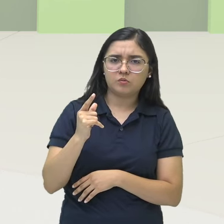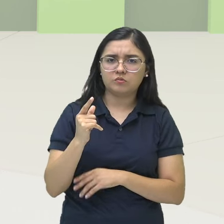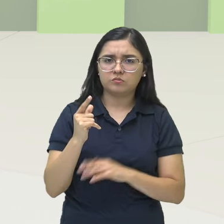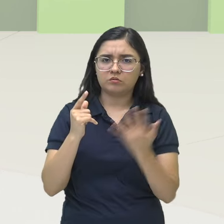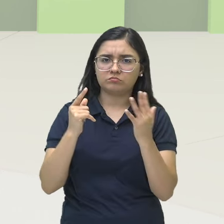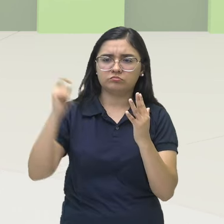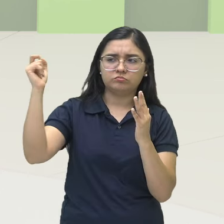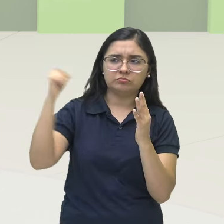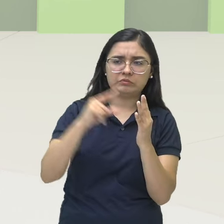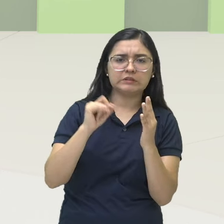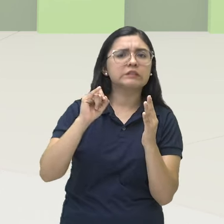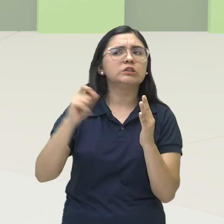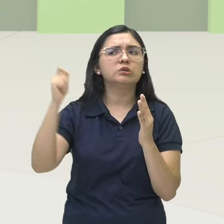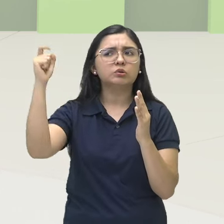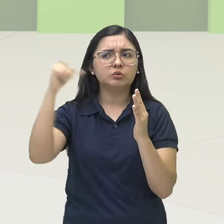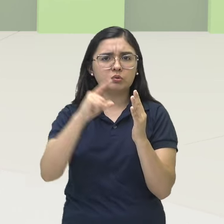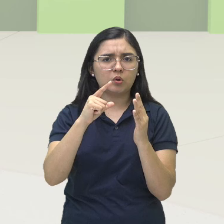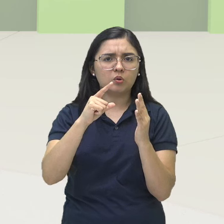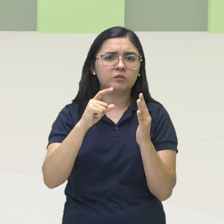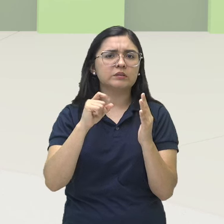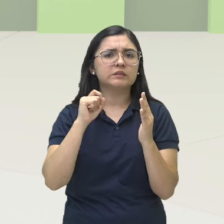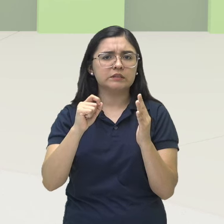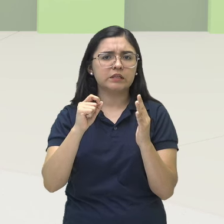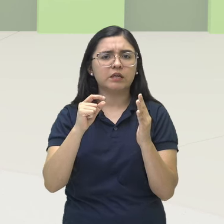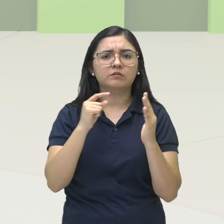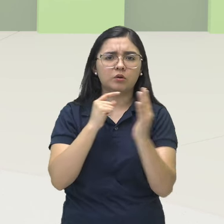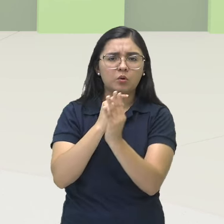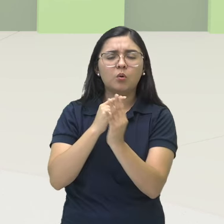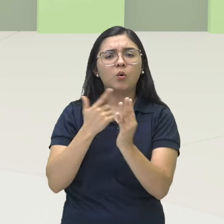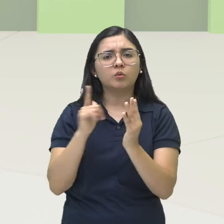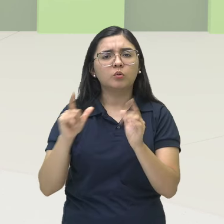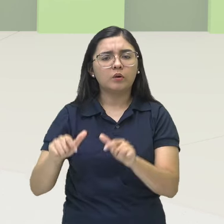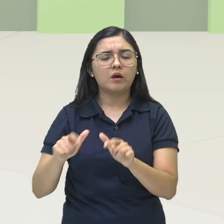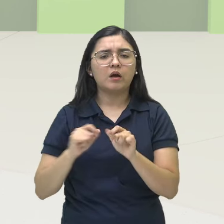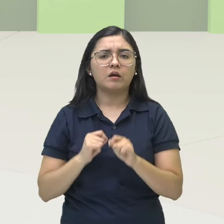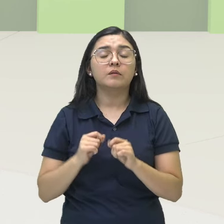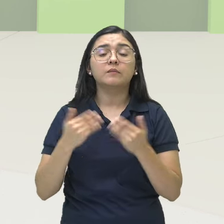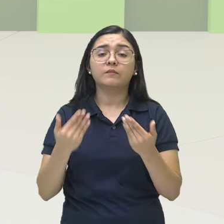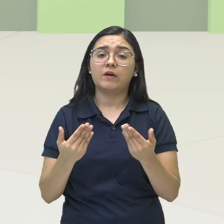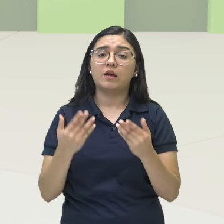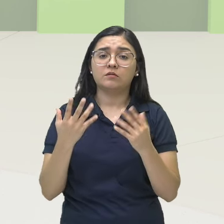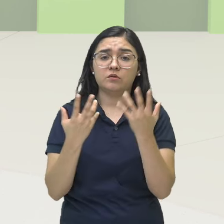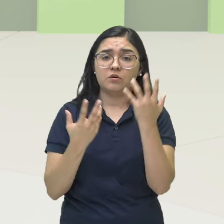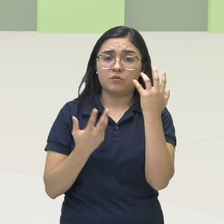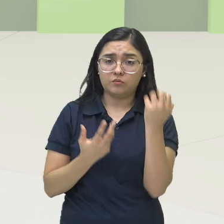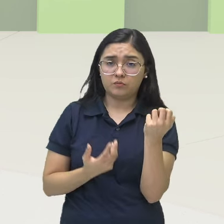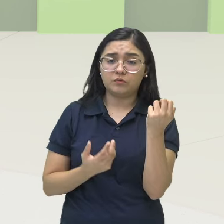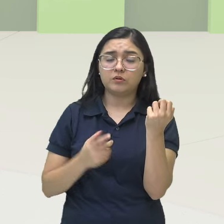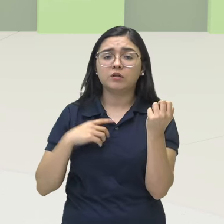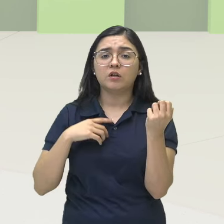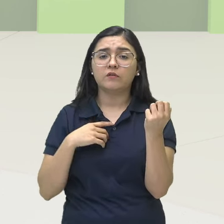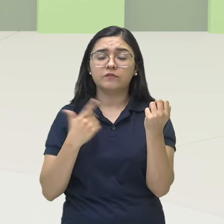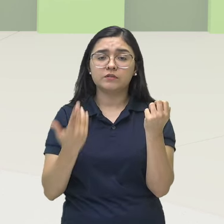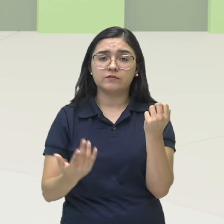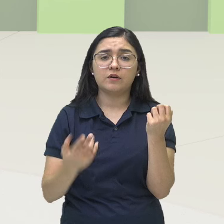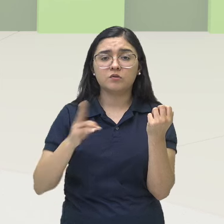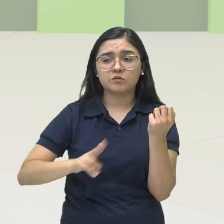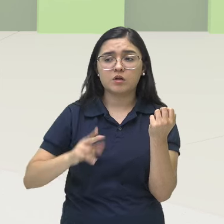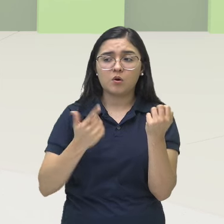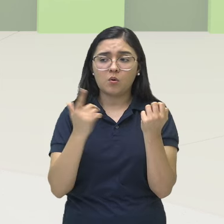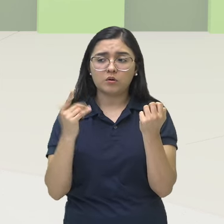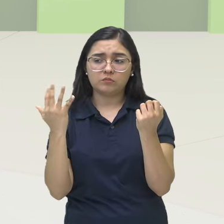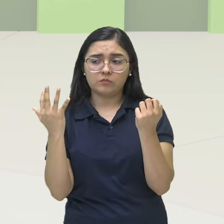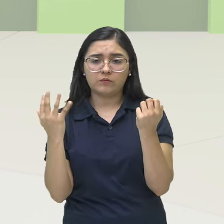no sol. Se colocar na sombra, ela vai morrer. Aí você vai pegar 2 plantinhas e vai começar a fazer experimentos,